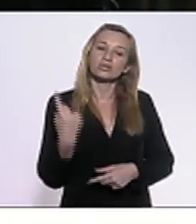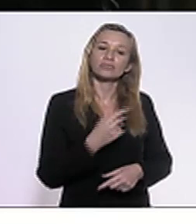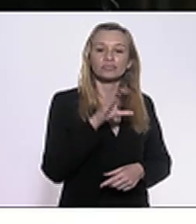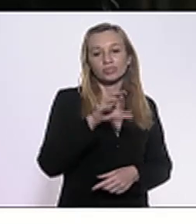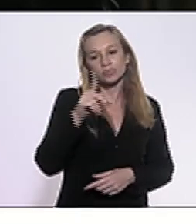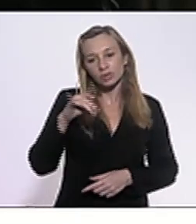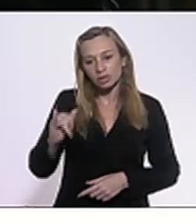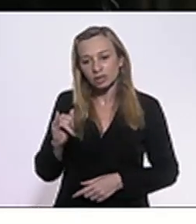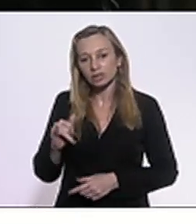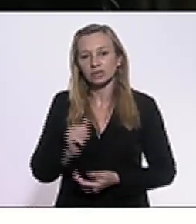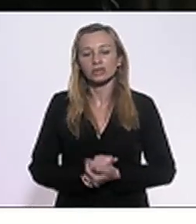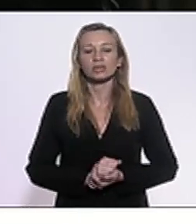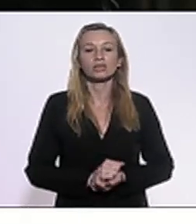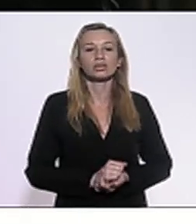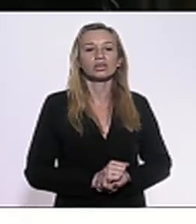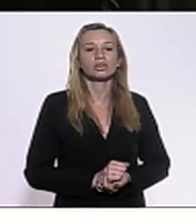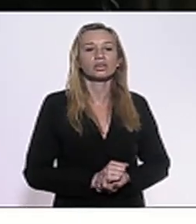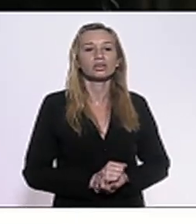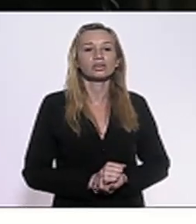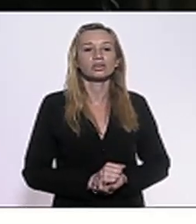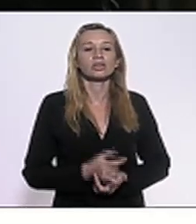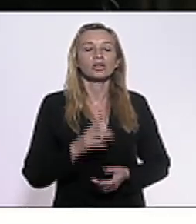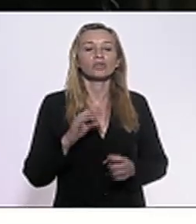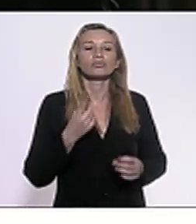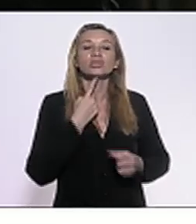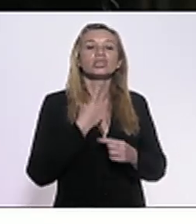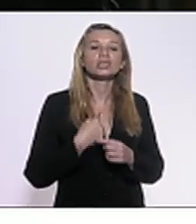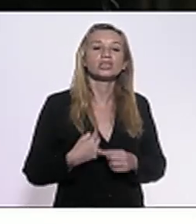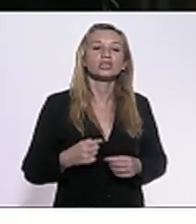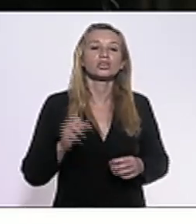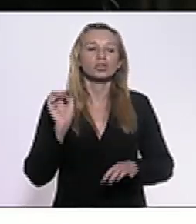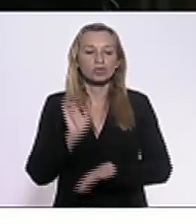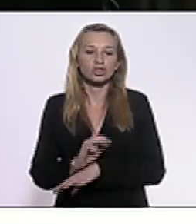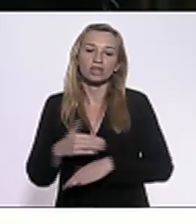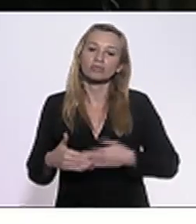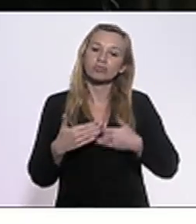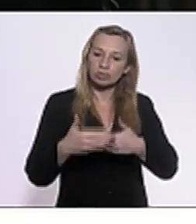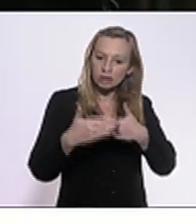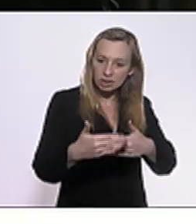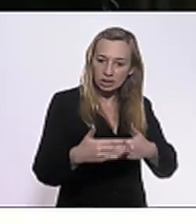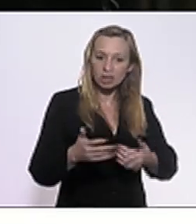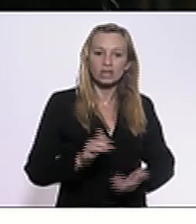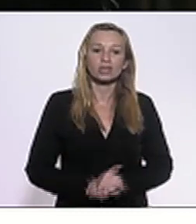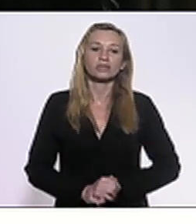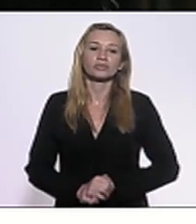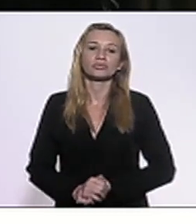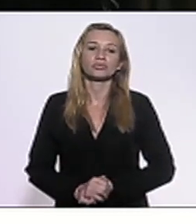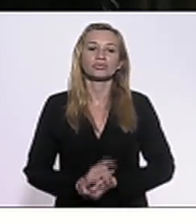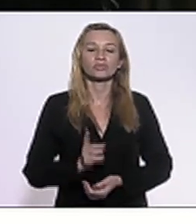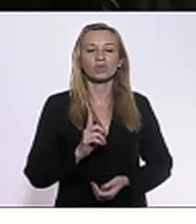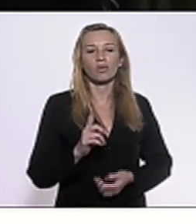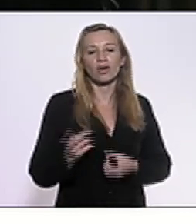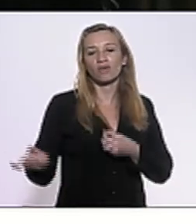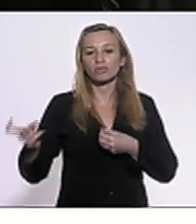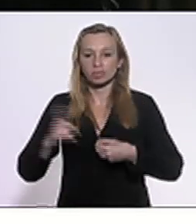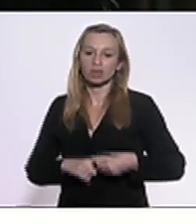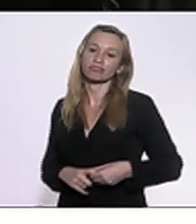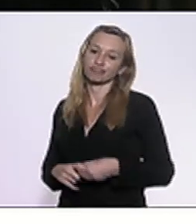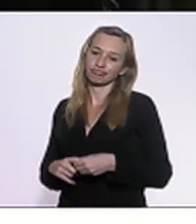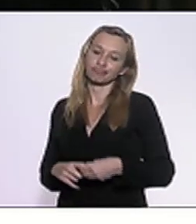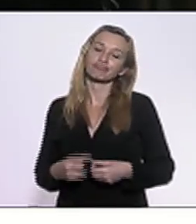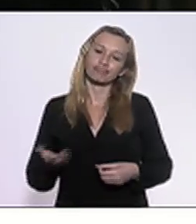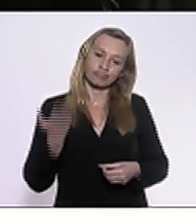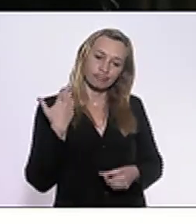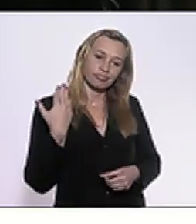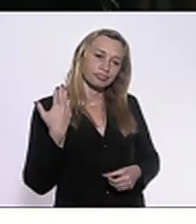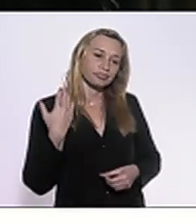CPI é um desejo de que o Estado avance, não é puxar para trás,